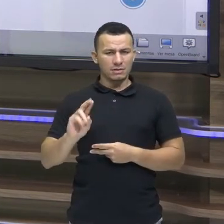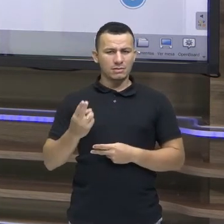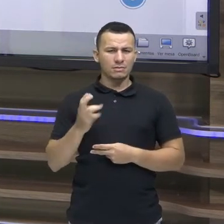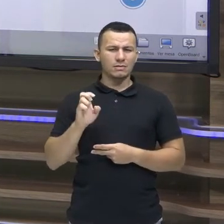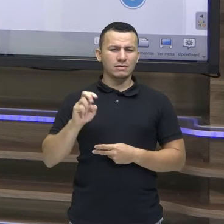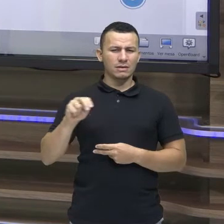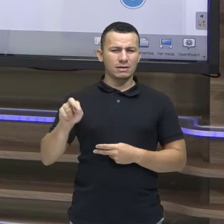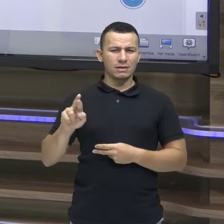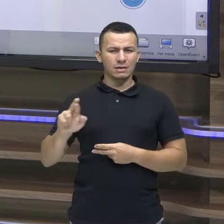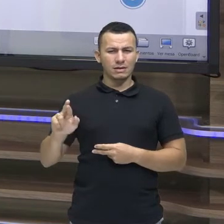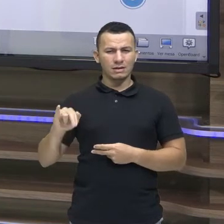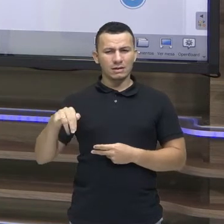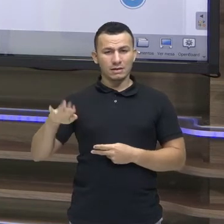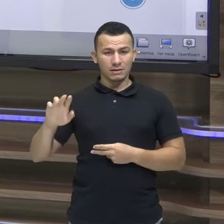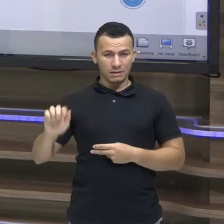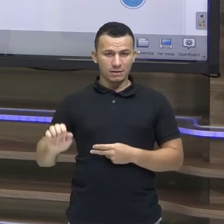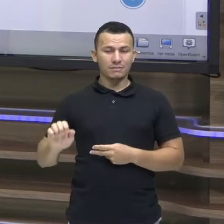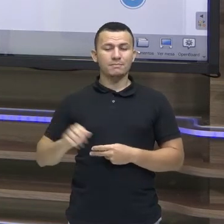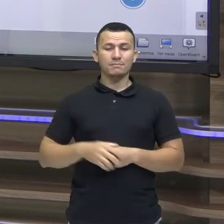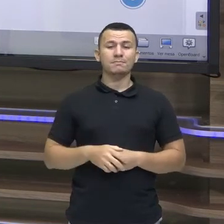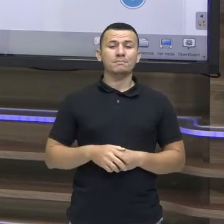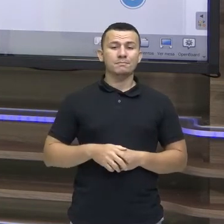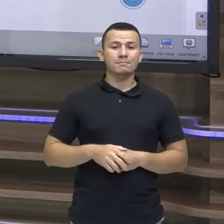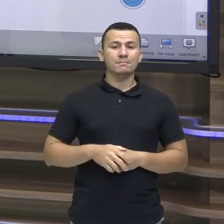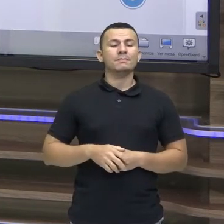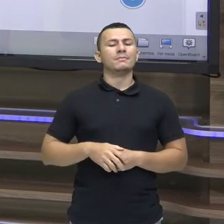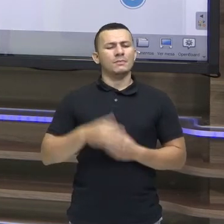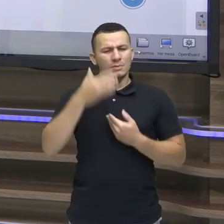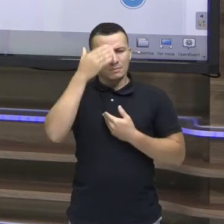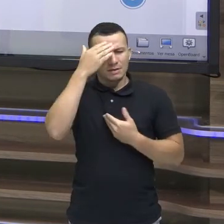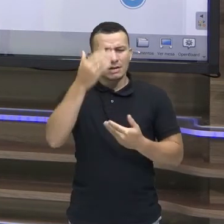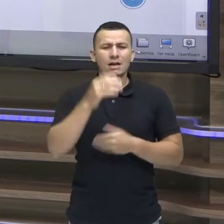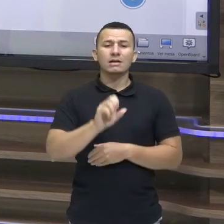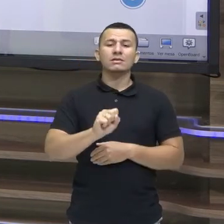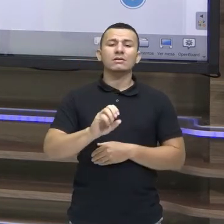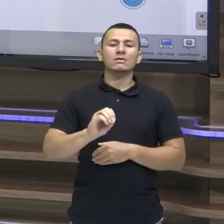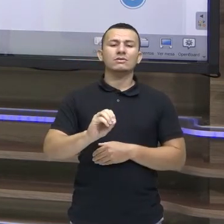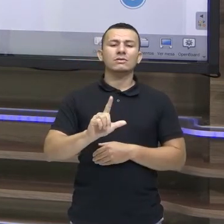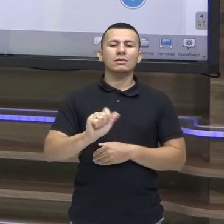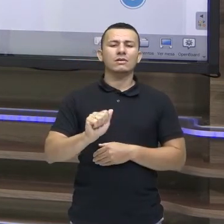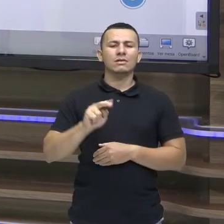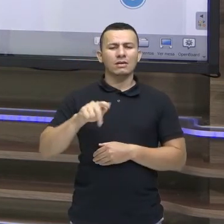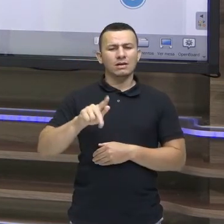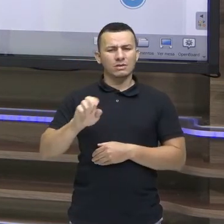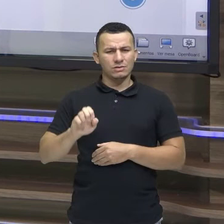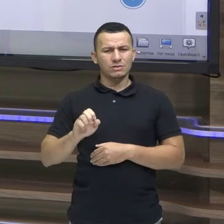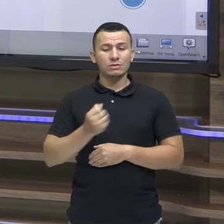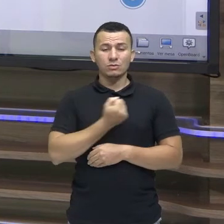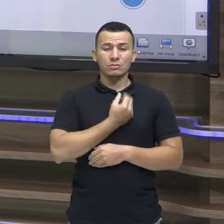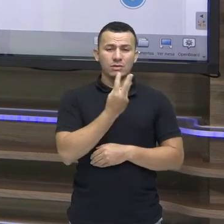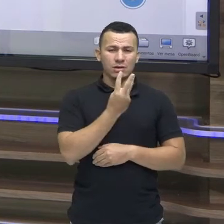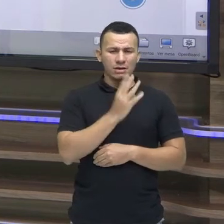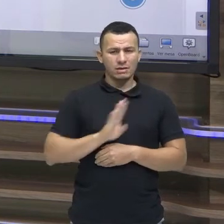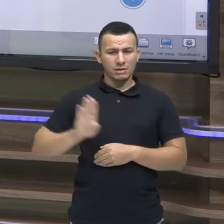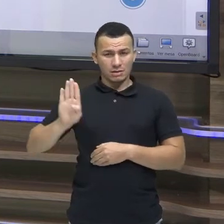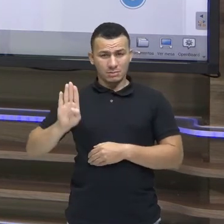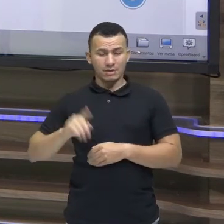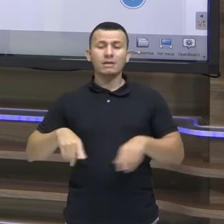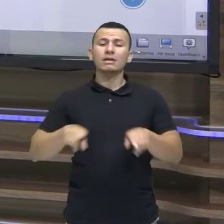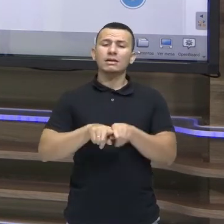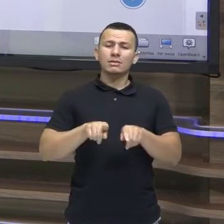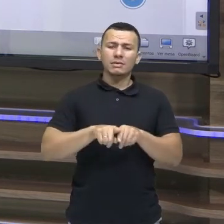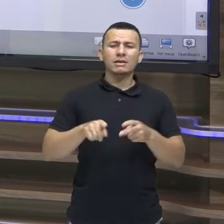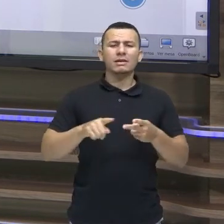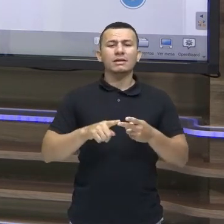Solange, ok, dizendo que a questão 3 é a letra B. Obrigada, Solange, por mais essa participação. Temos aqui o nosso aluno